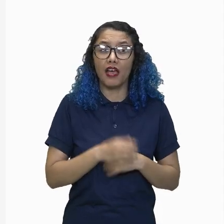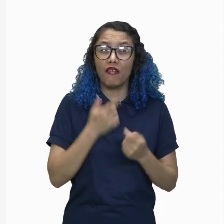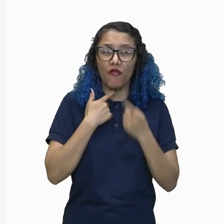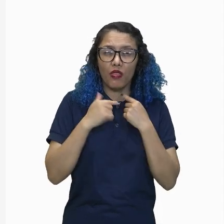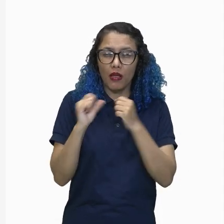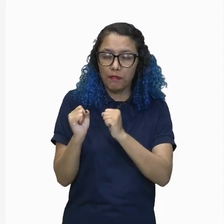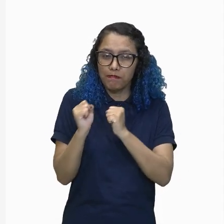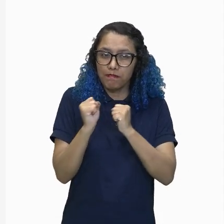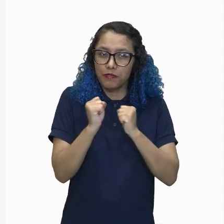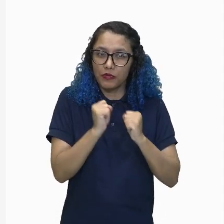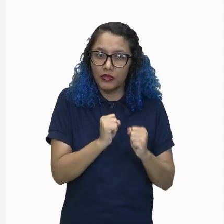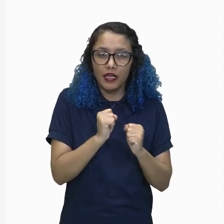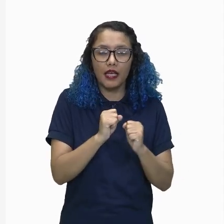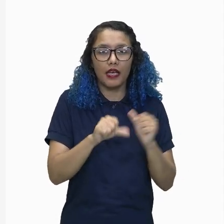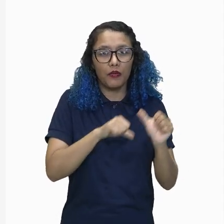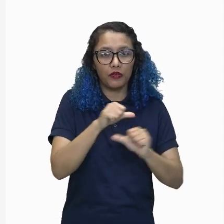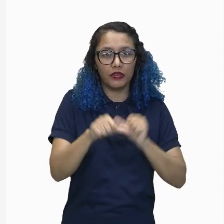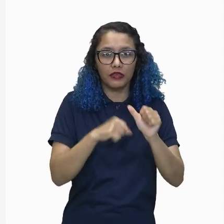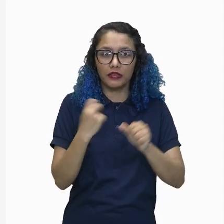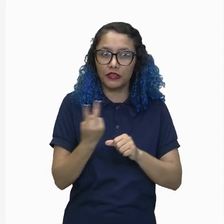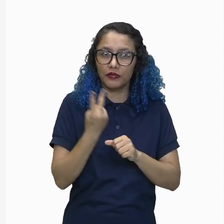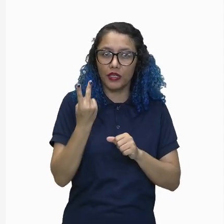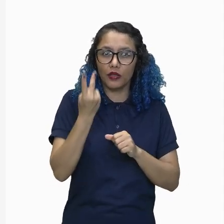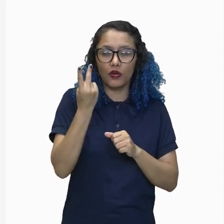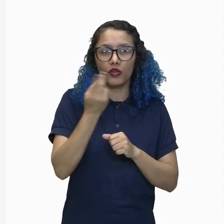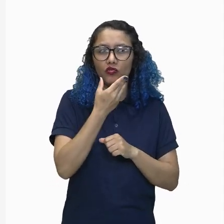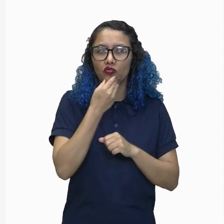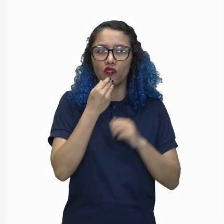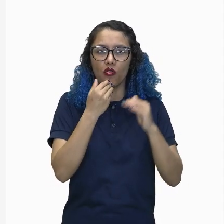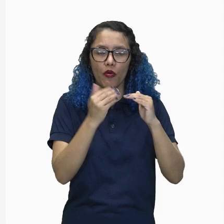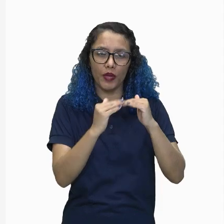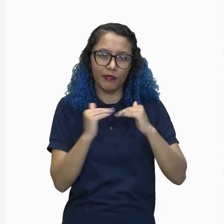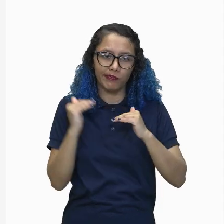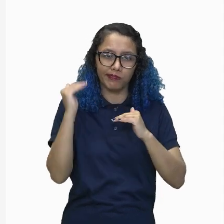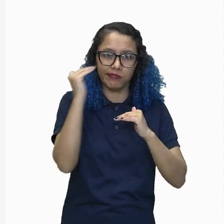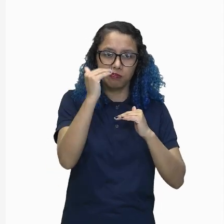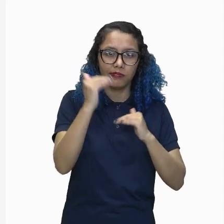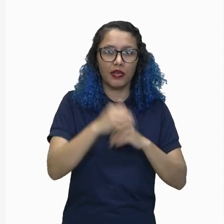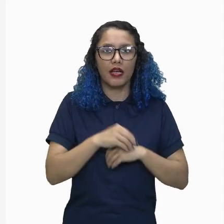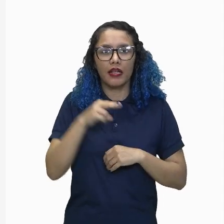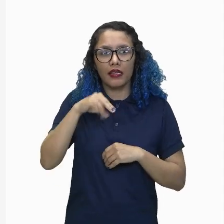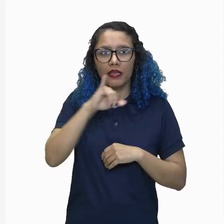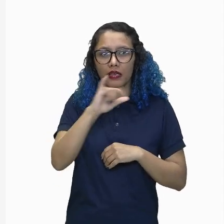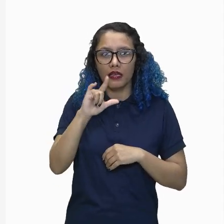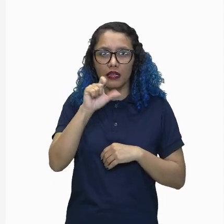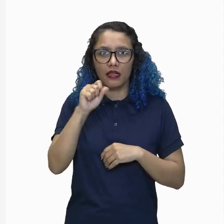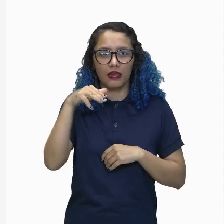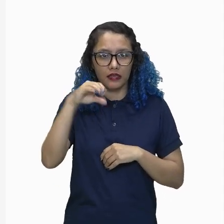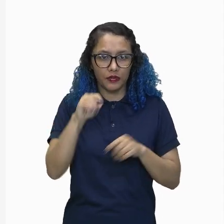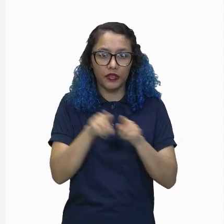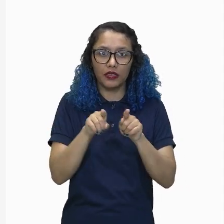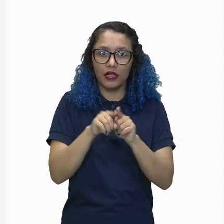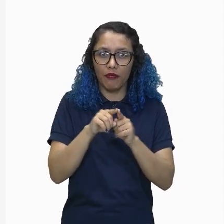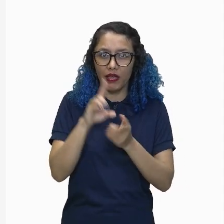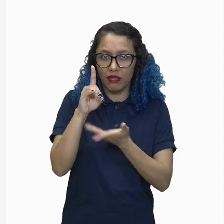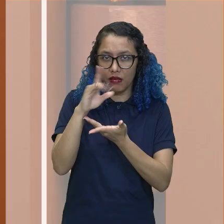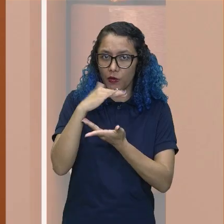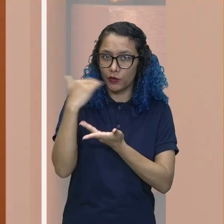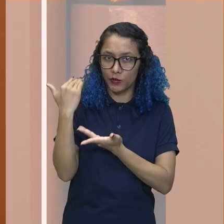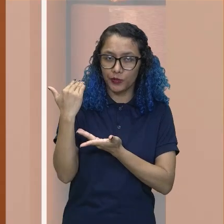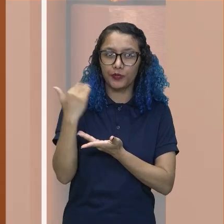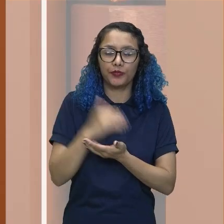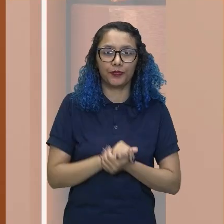poder, transvaloração dos valores, o super-homem, o niilismo e a morte de Deus.